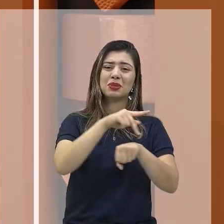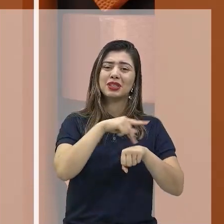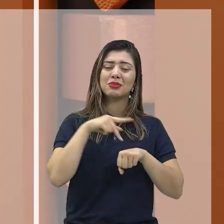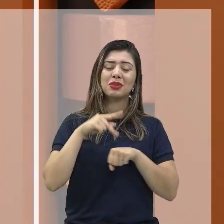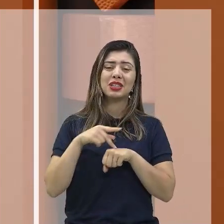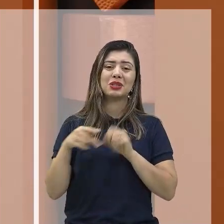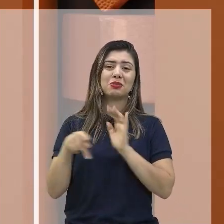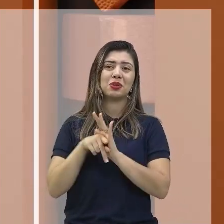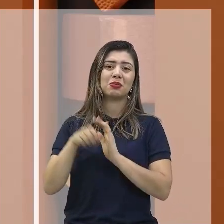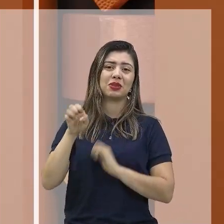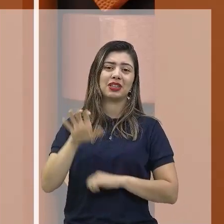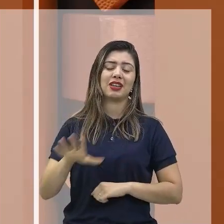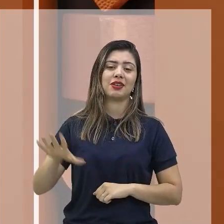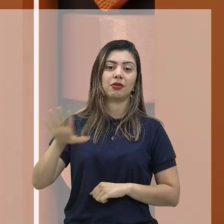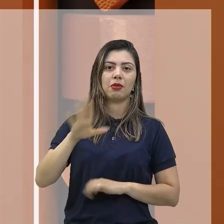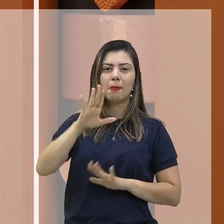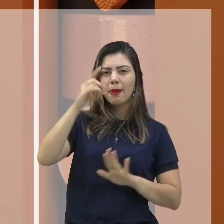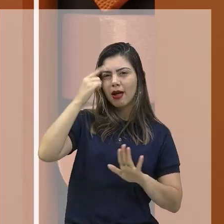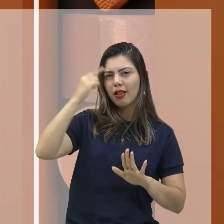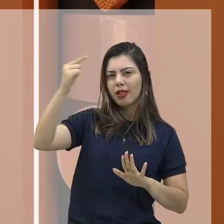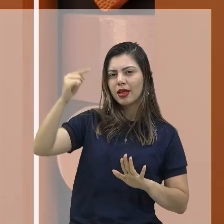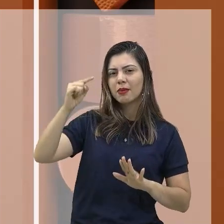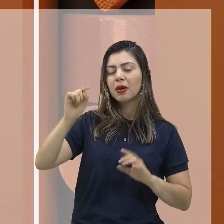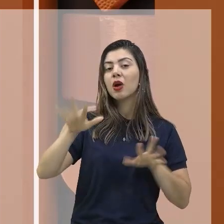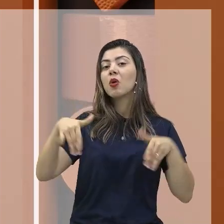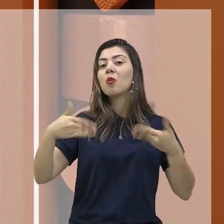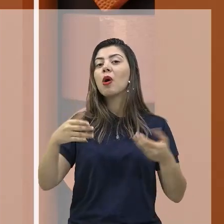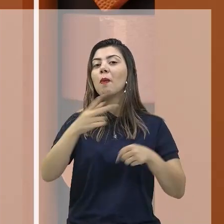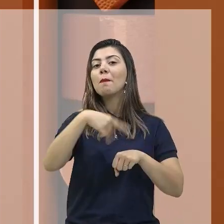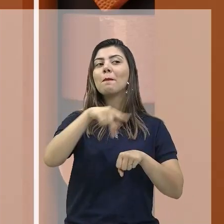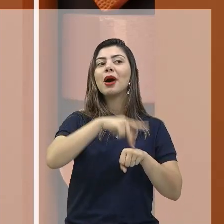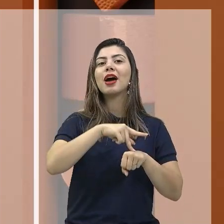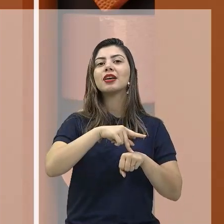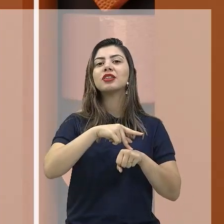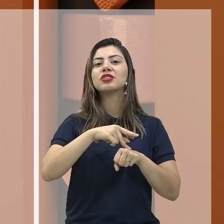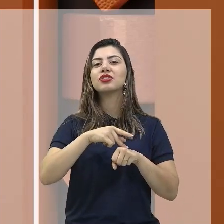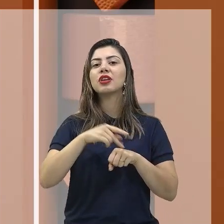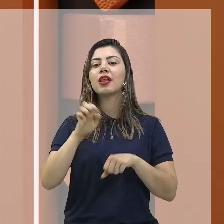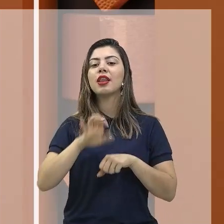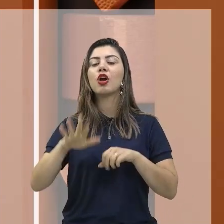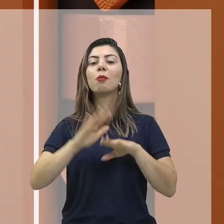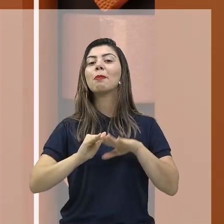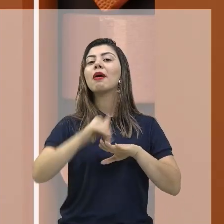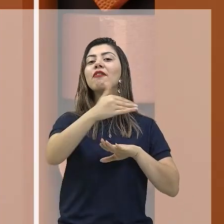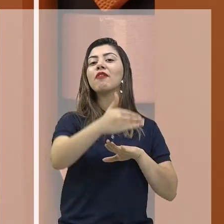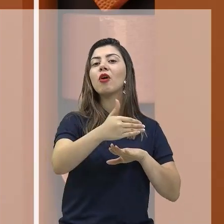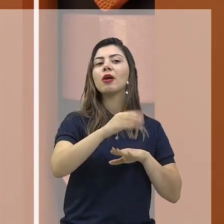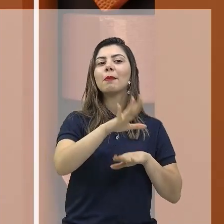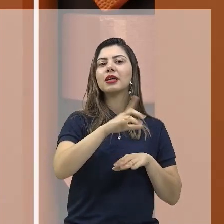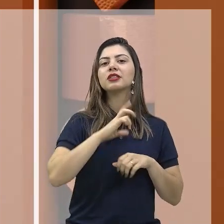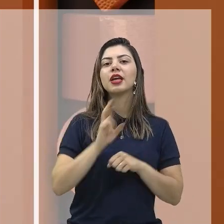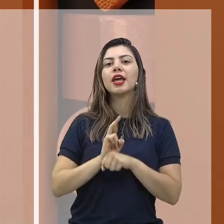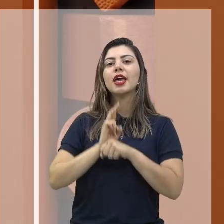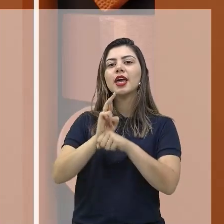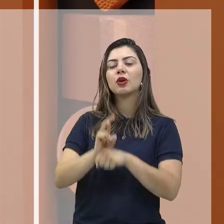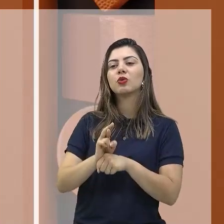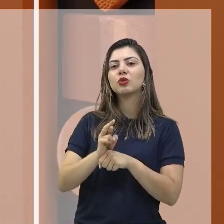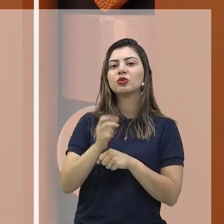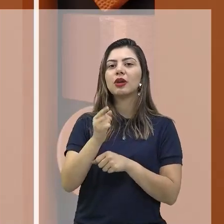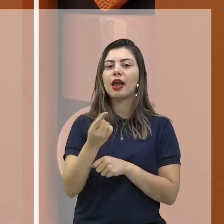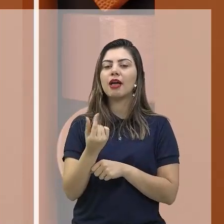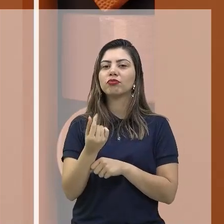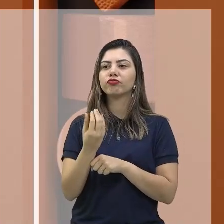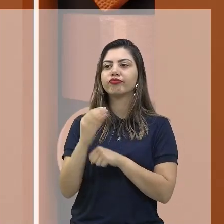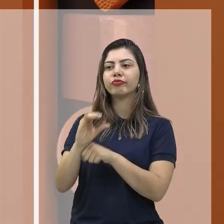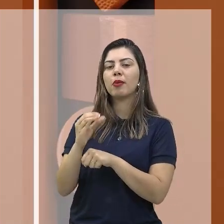na Europa. E lembra, quem é o país que está lá fora e, teoricamente, está mandando recursos para a guerra, mas eles não estão